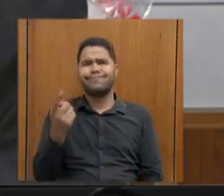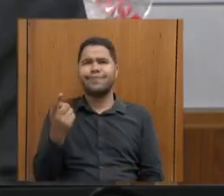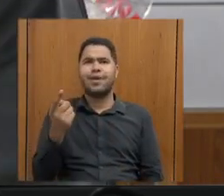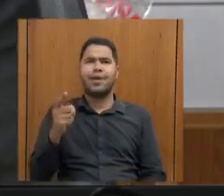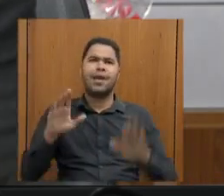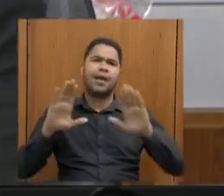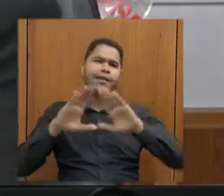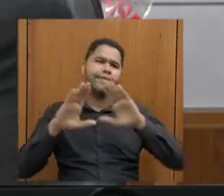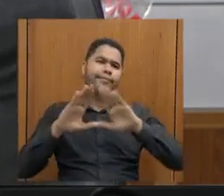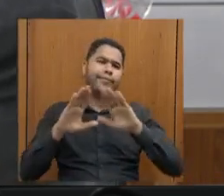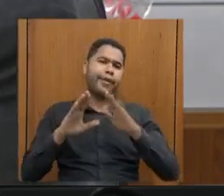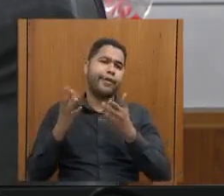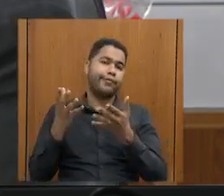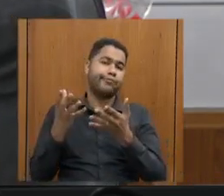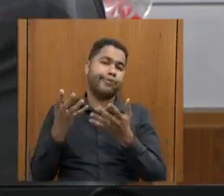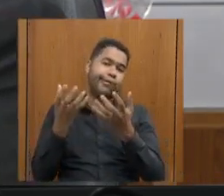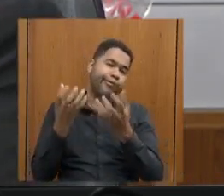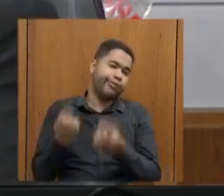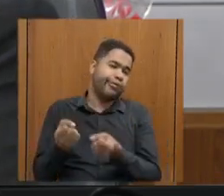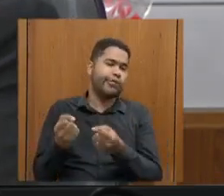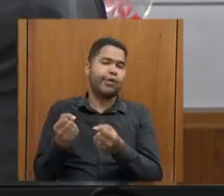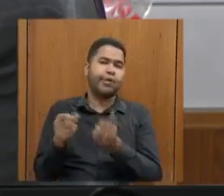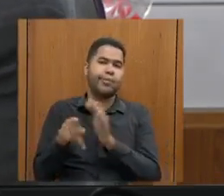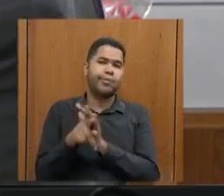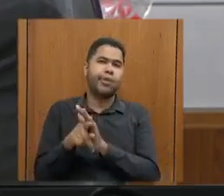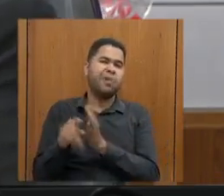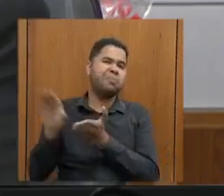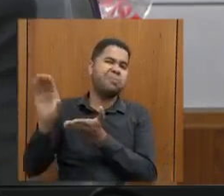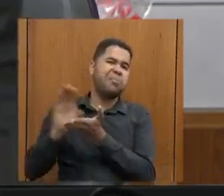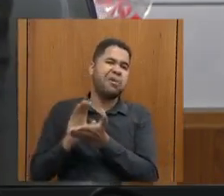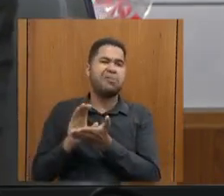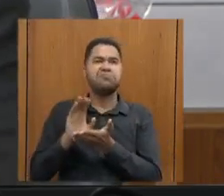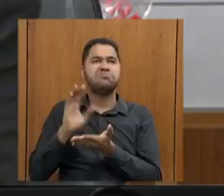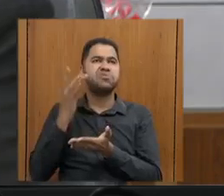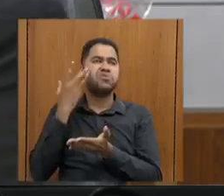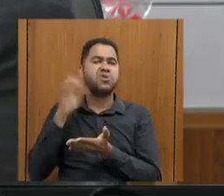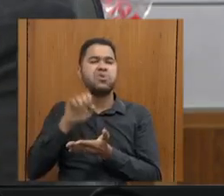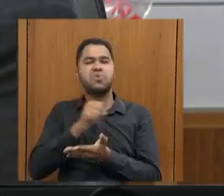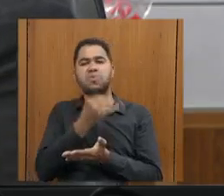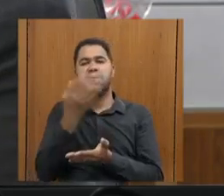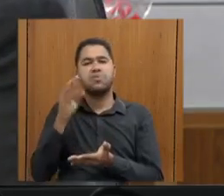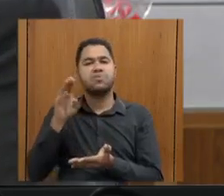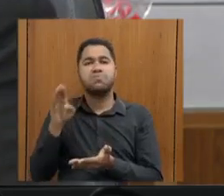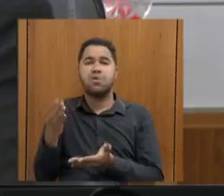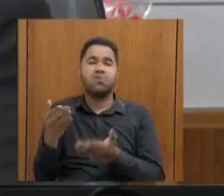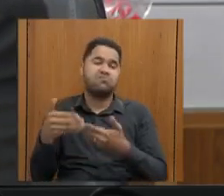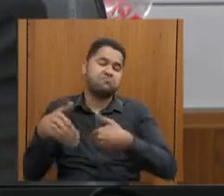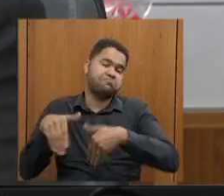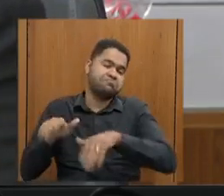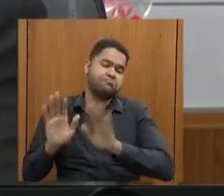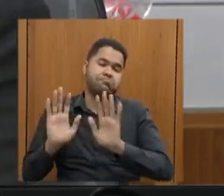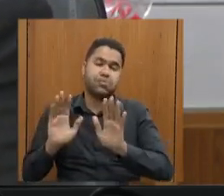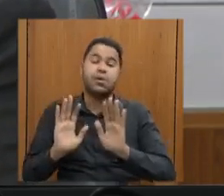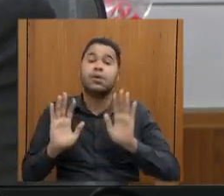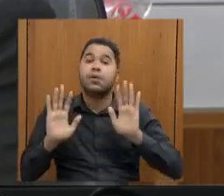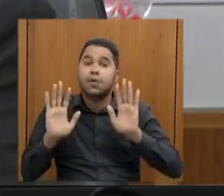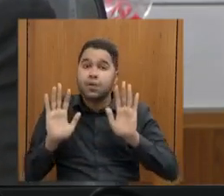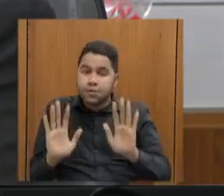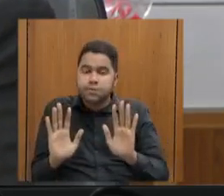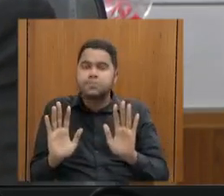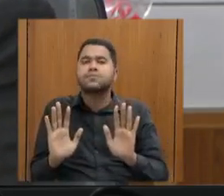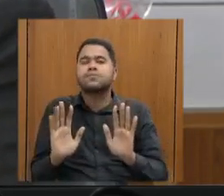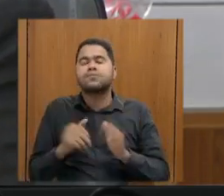se deixou levar pelo devaneio E acharem sua arrecadação do centro não sei quantos bilhões aí coisa que não desistiu mas